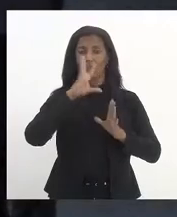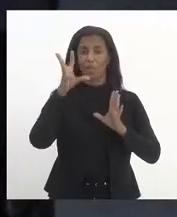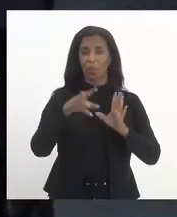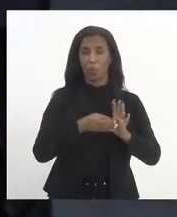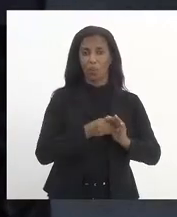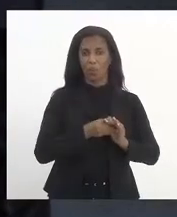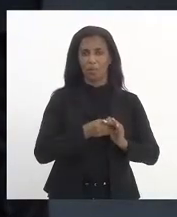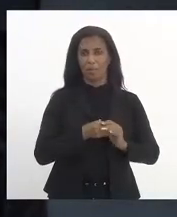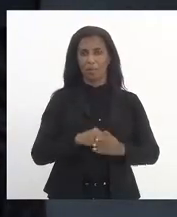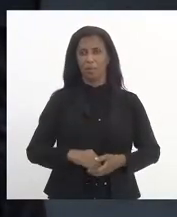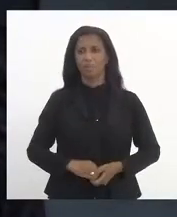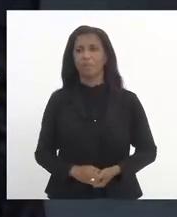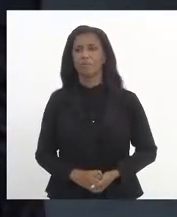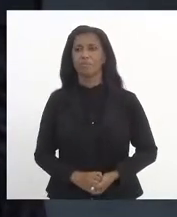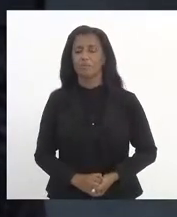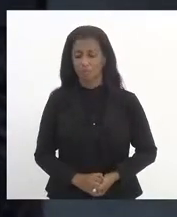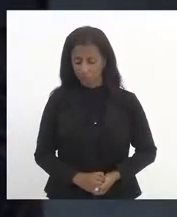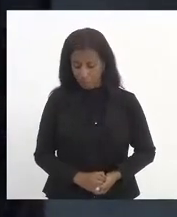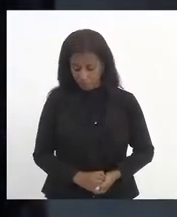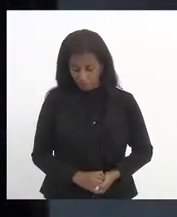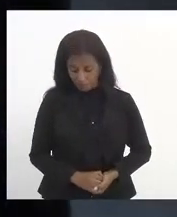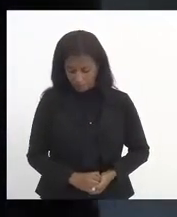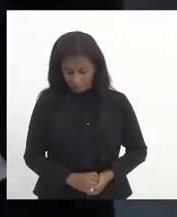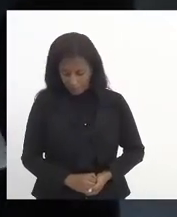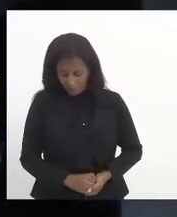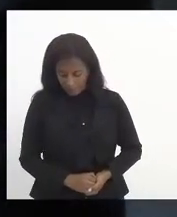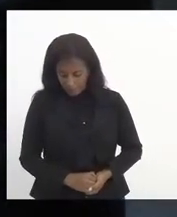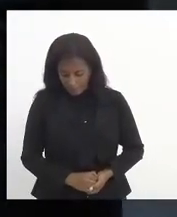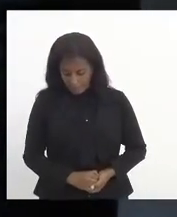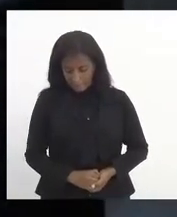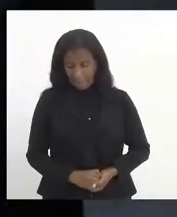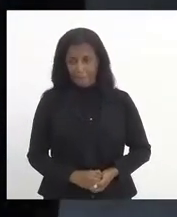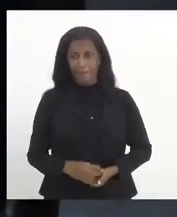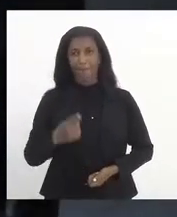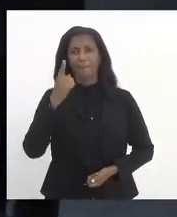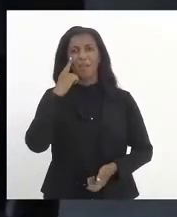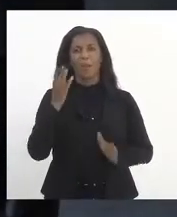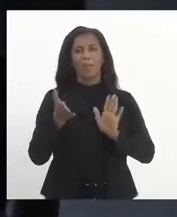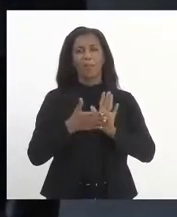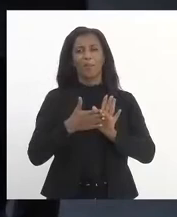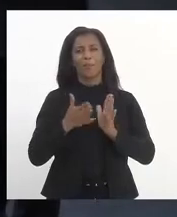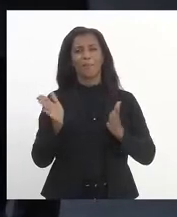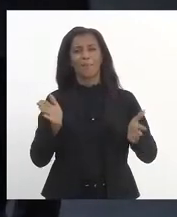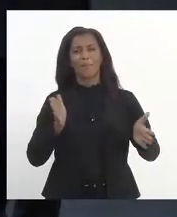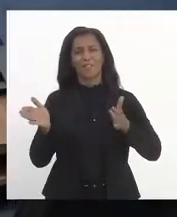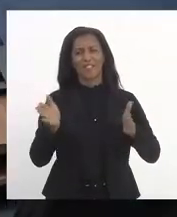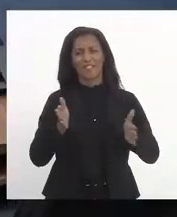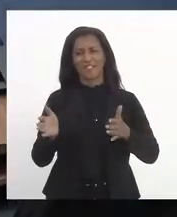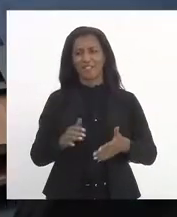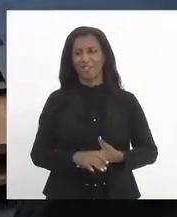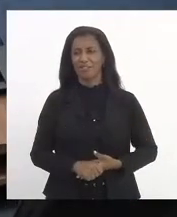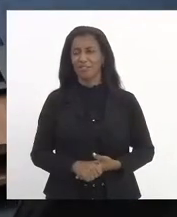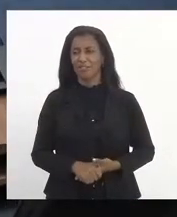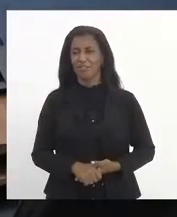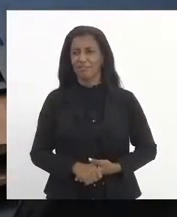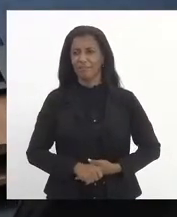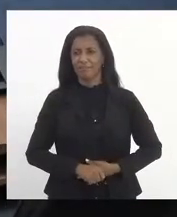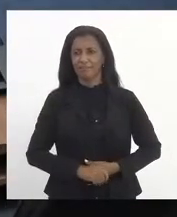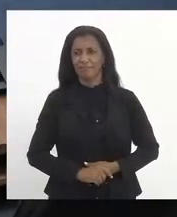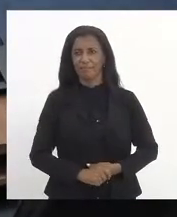modo geral. Senhor presidente, deixa eu tentar propor uma mediação. Márcio, deixa eu ver o autor. Uma Márcio,